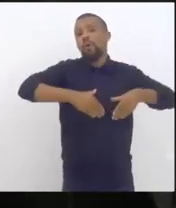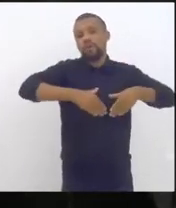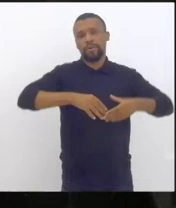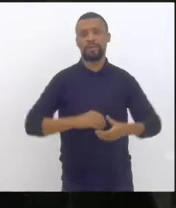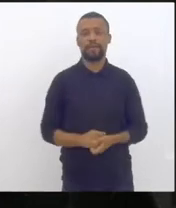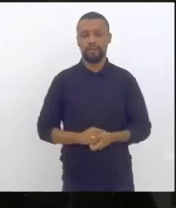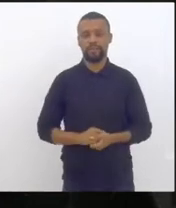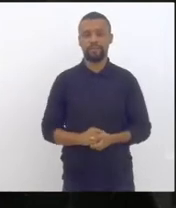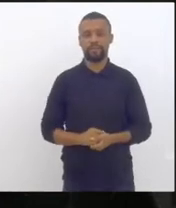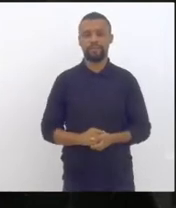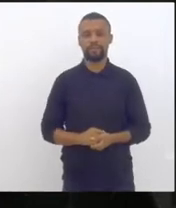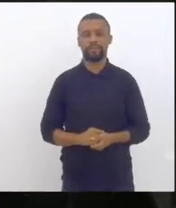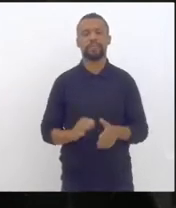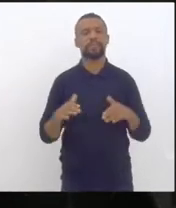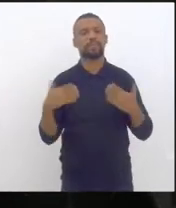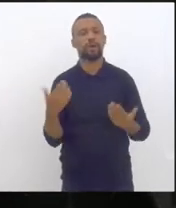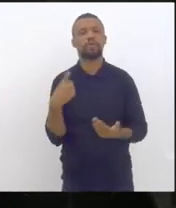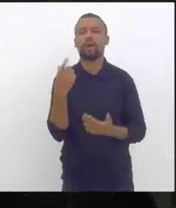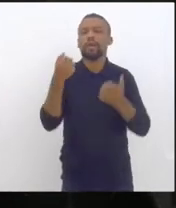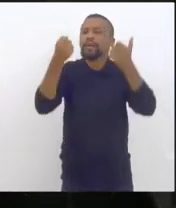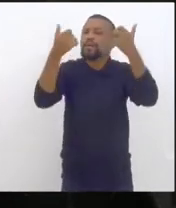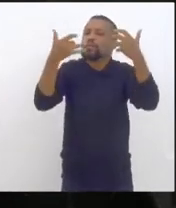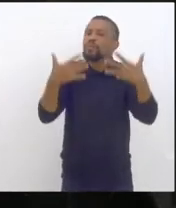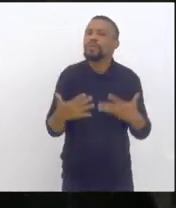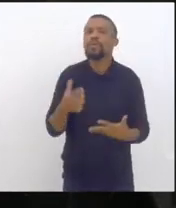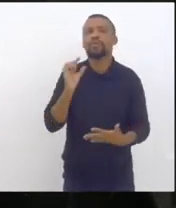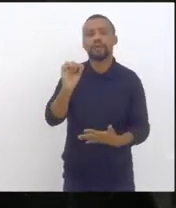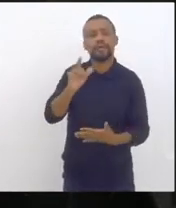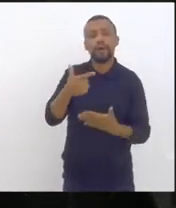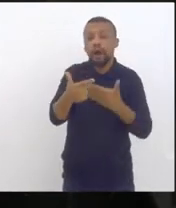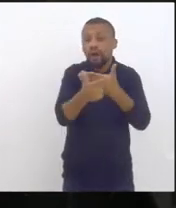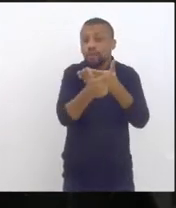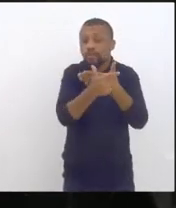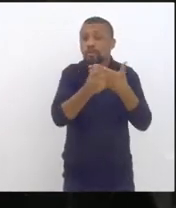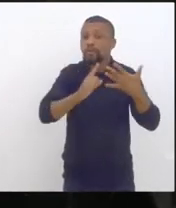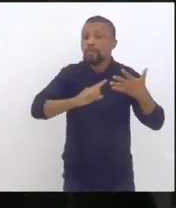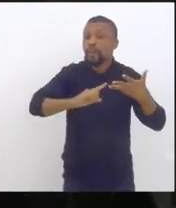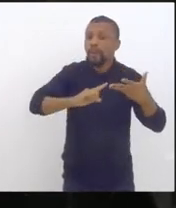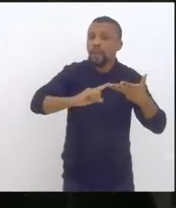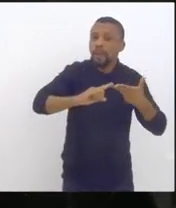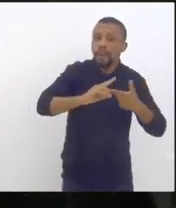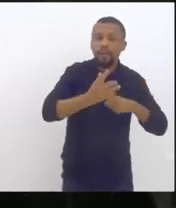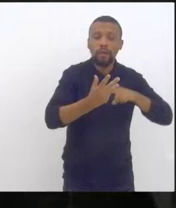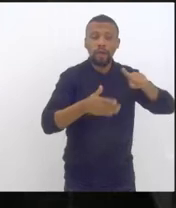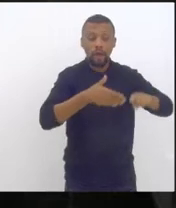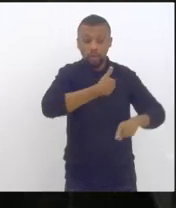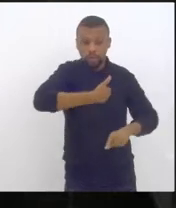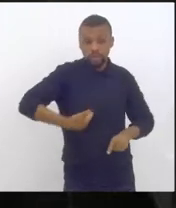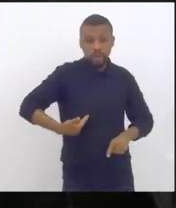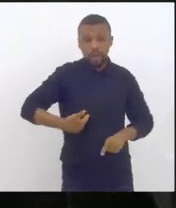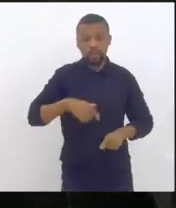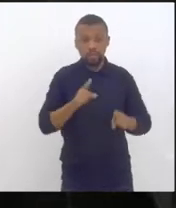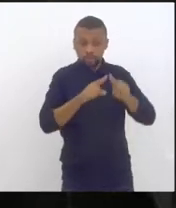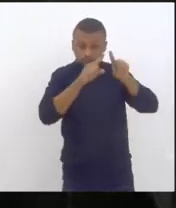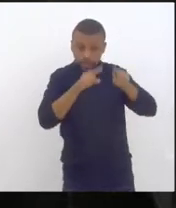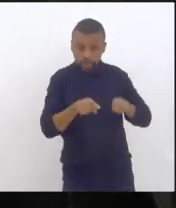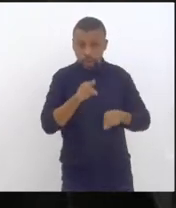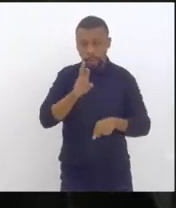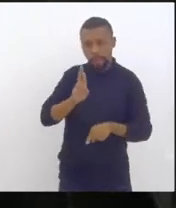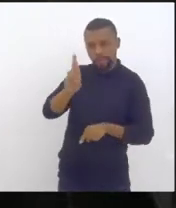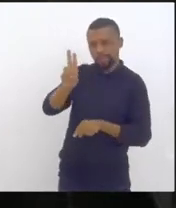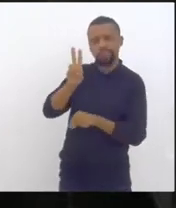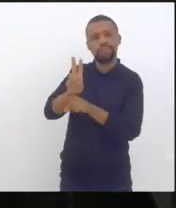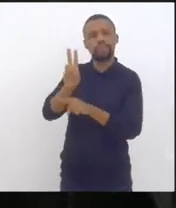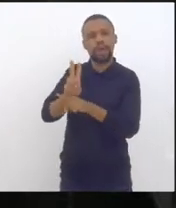não é que a gente tá dizendo que a solução funções de estado e o servidor tem que ser concursado